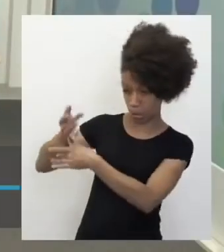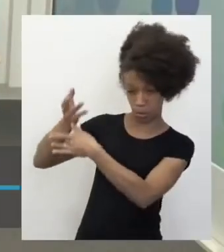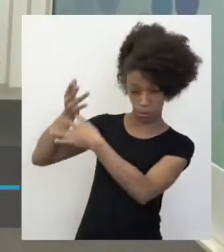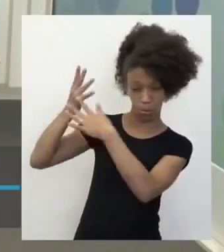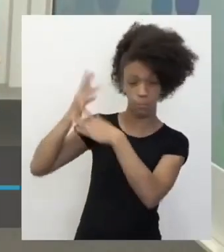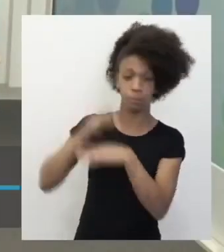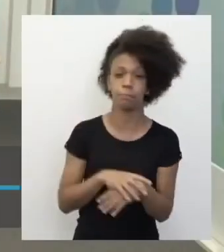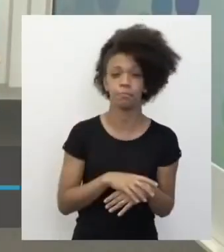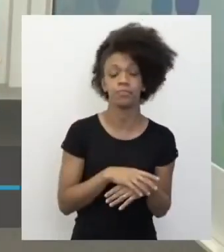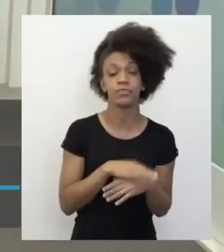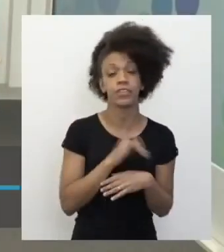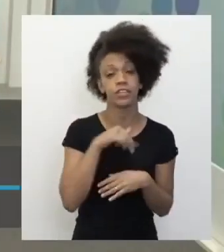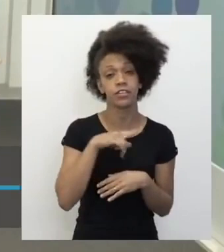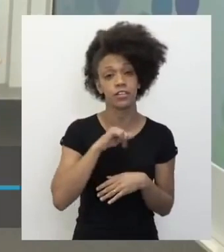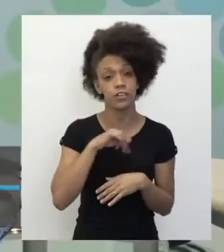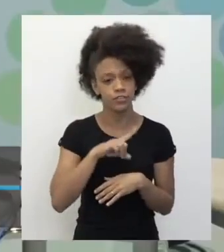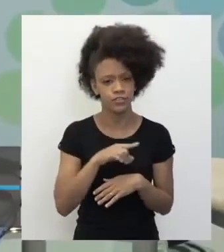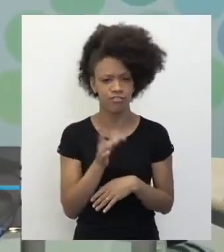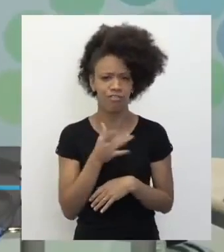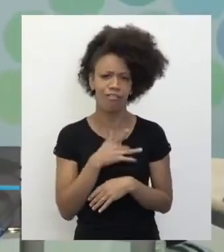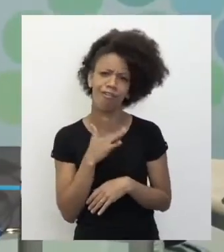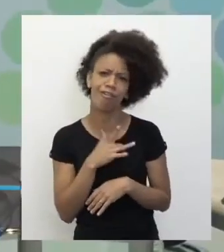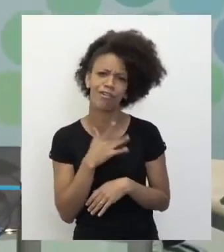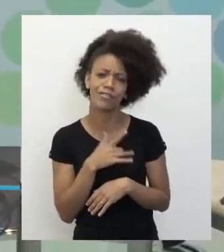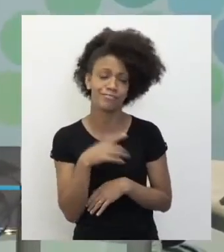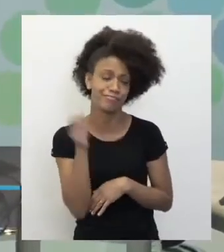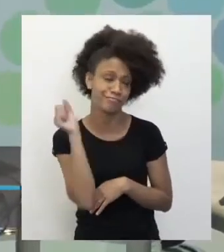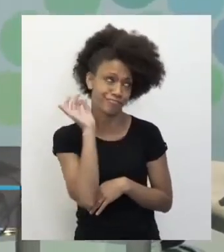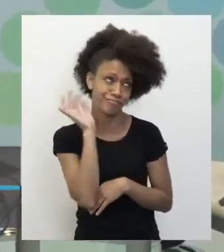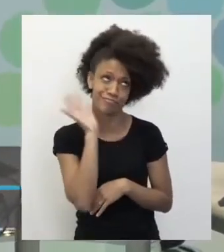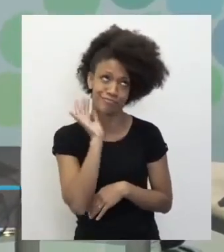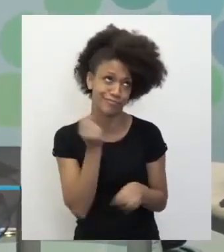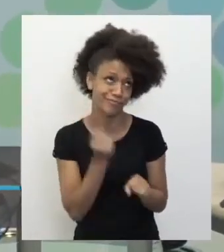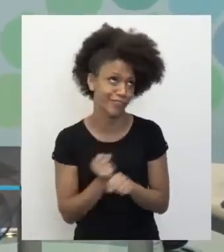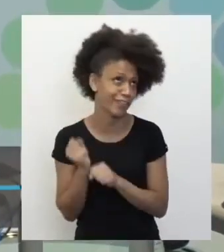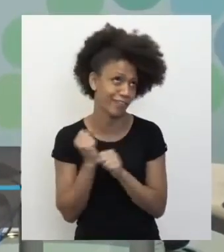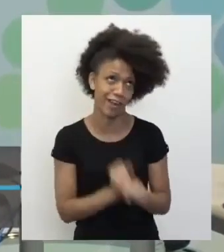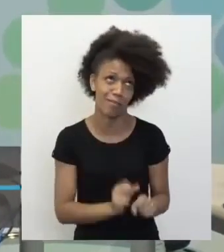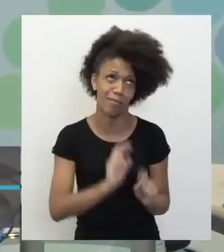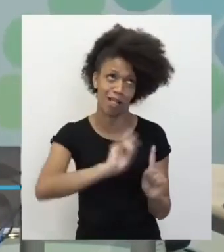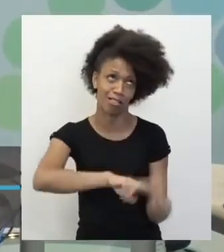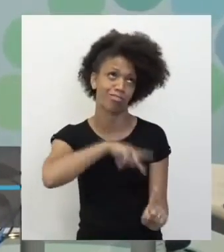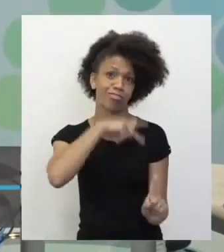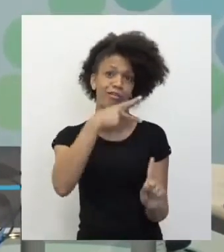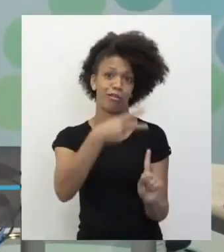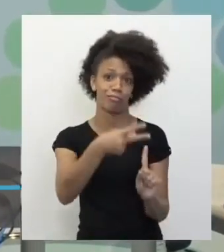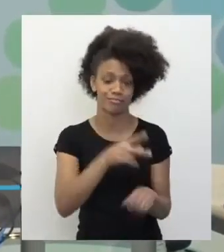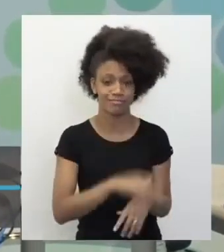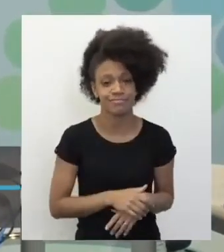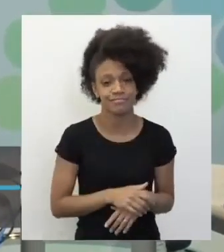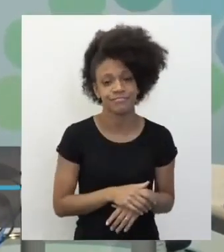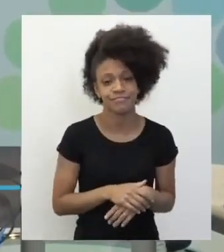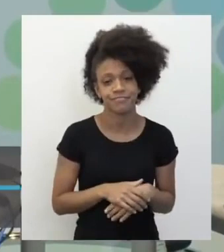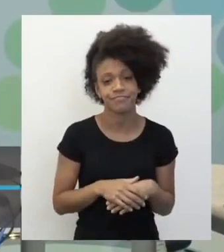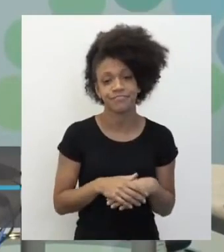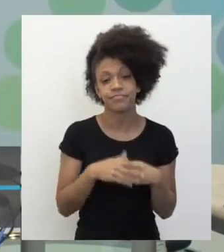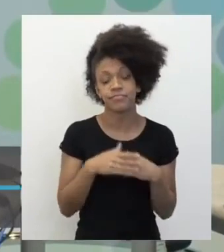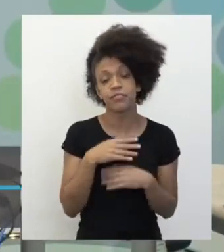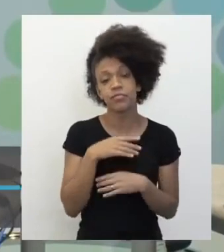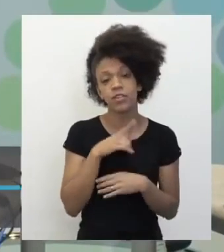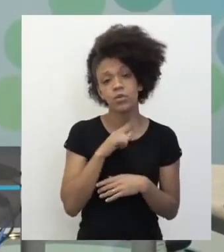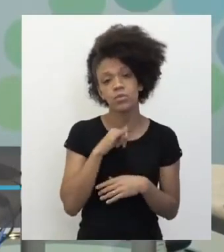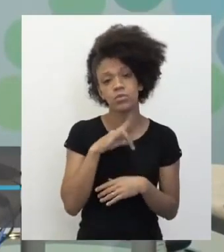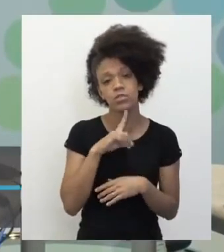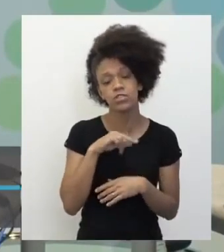assim, a Ingrid fala assim, coitada, está iludida, vai trabalhar dobrado, né? E aí a Luíde